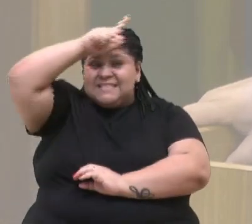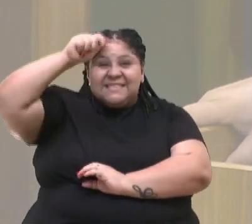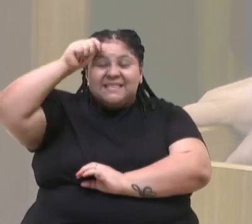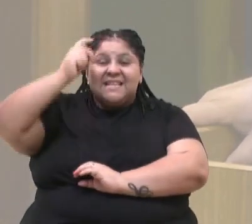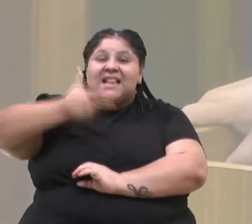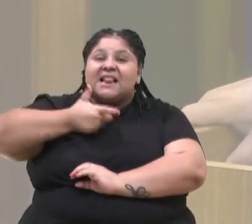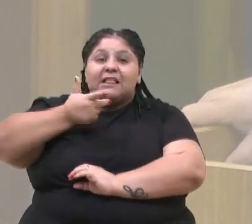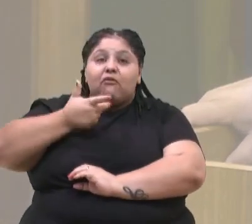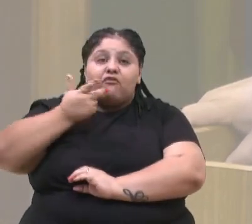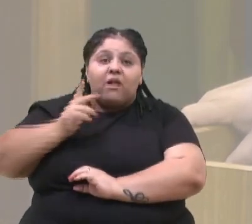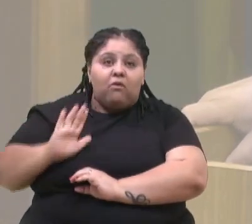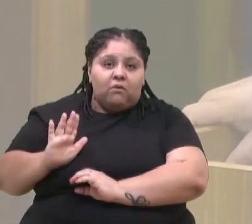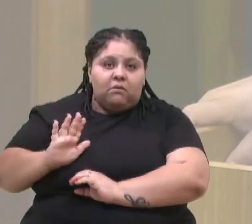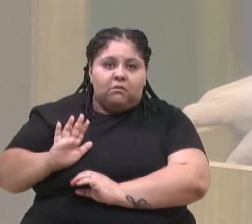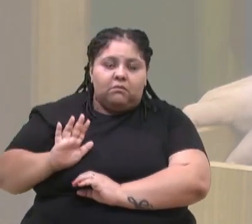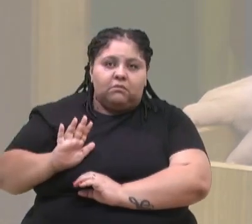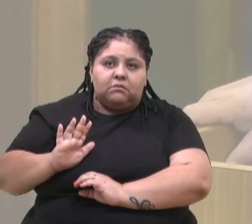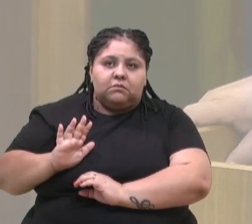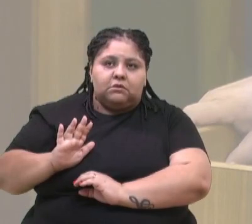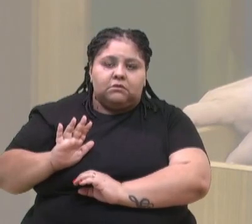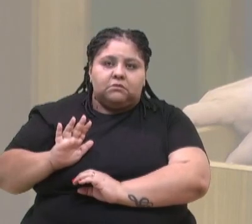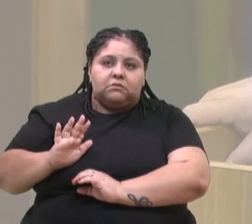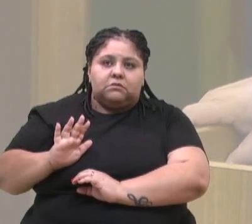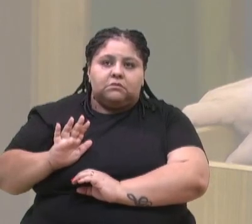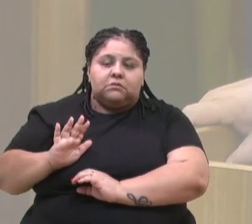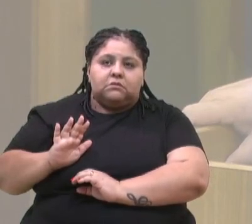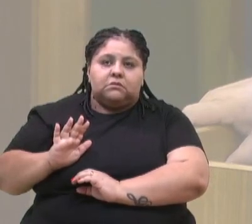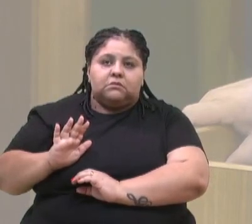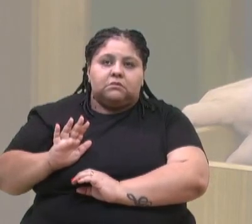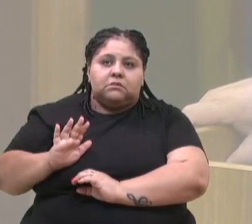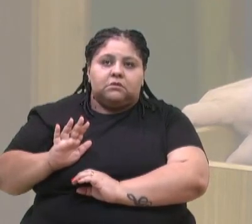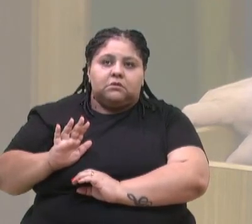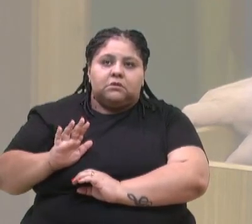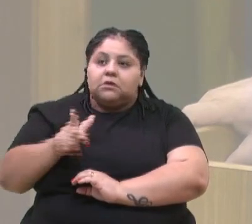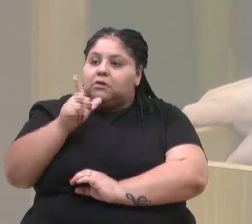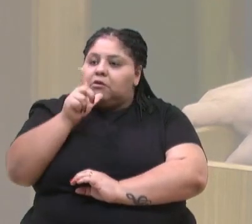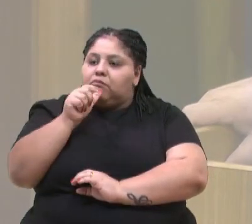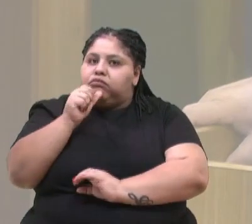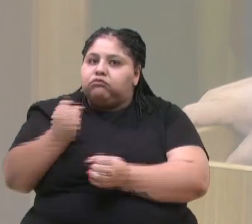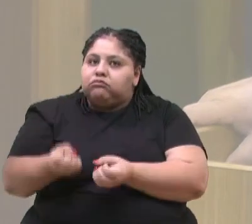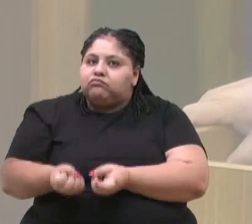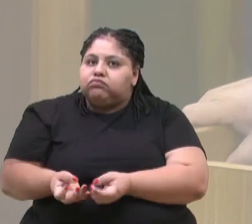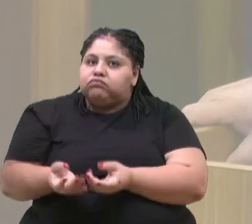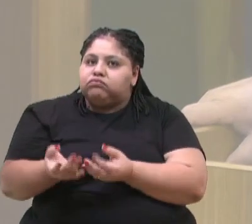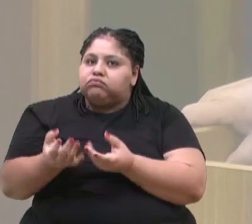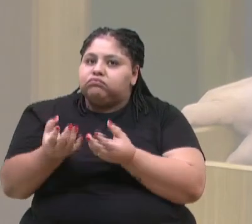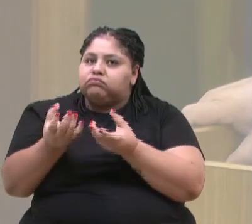se falou, pelo menos procurei ouvir, falou de alagamentos.